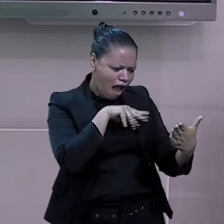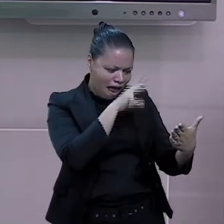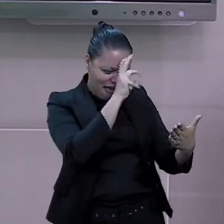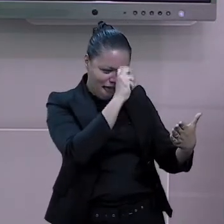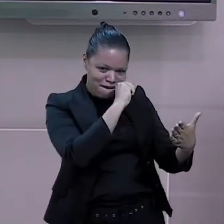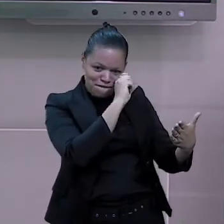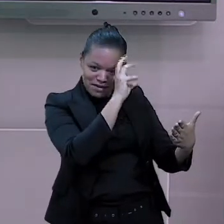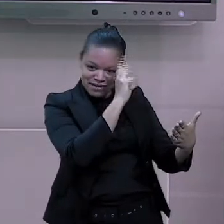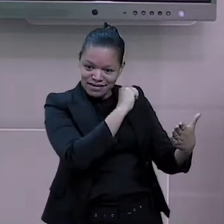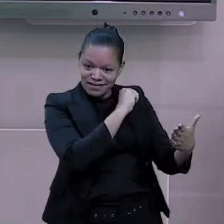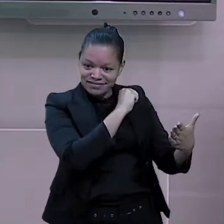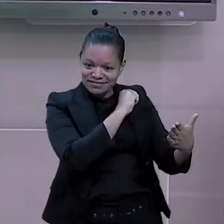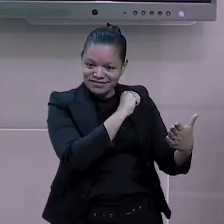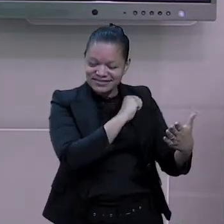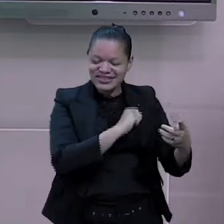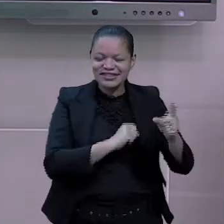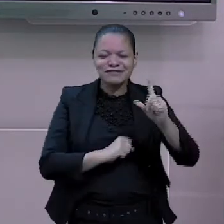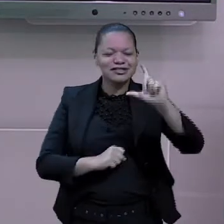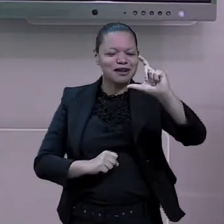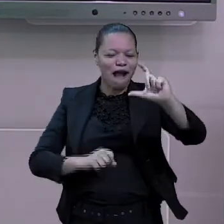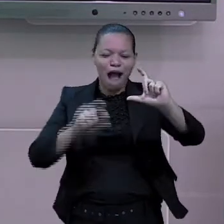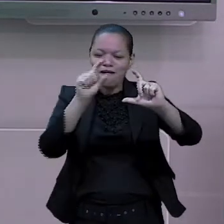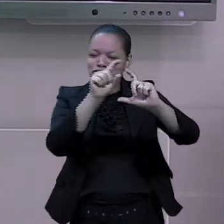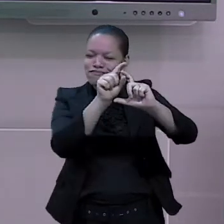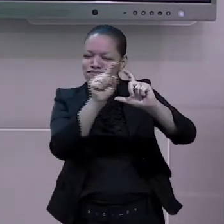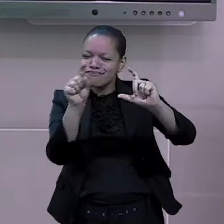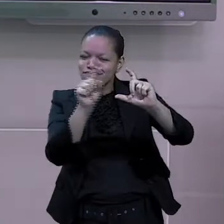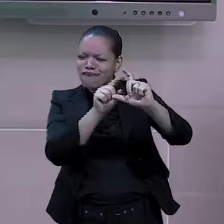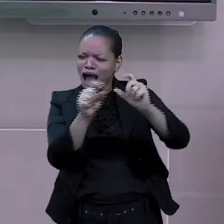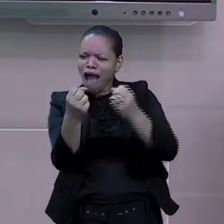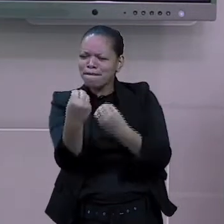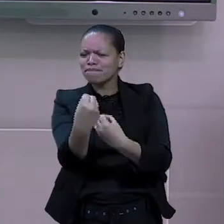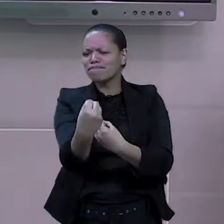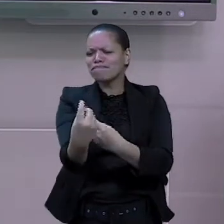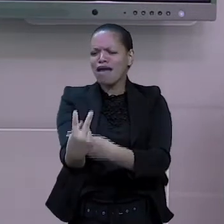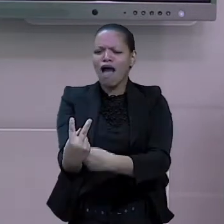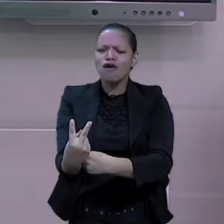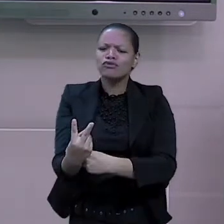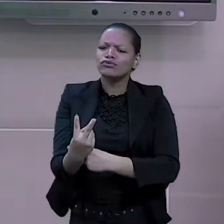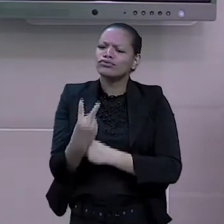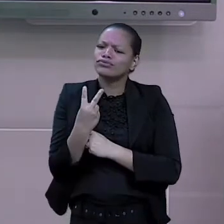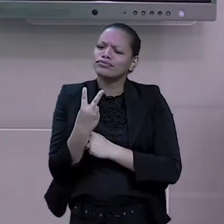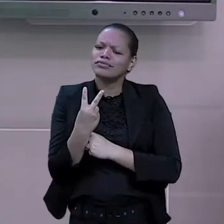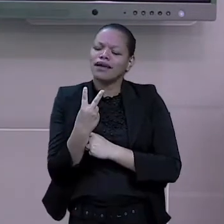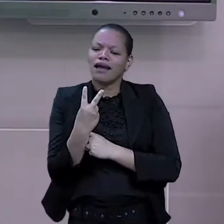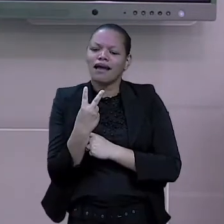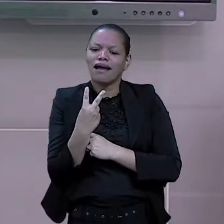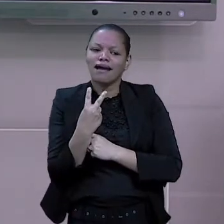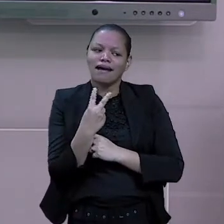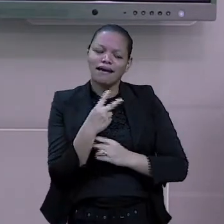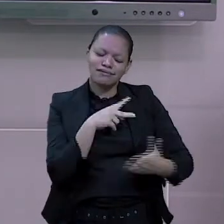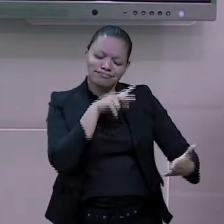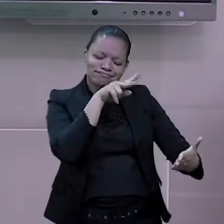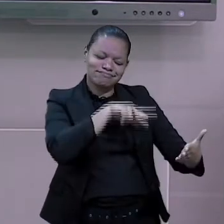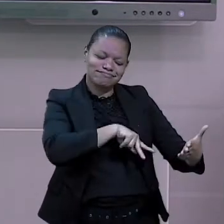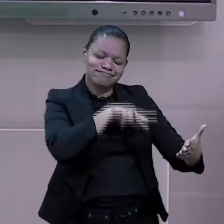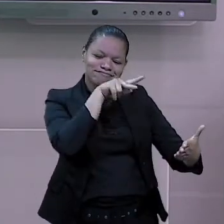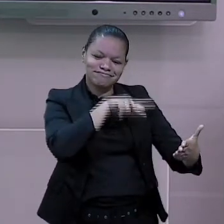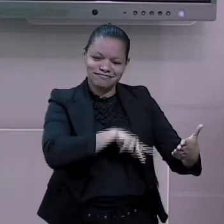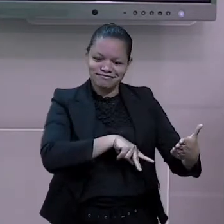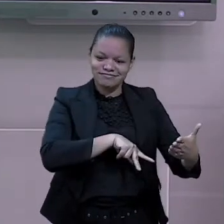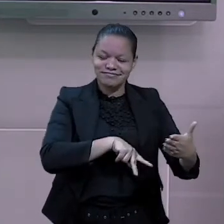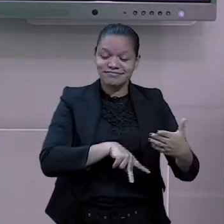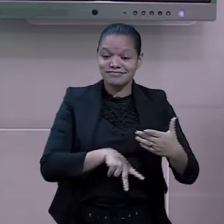ó, aliadas ao meu aprendizado na leitura. Mas, professora, por